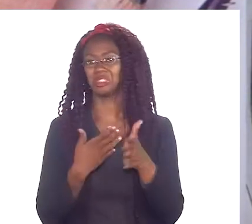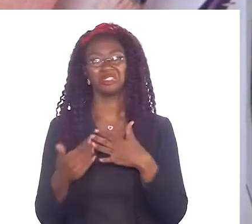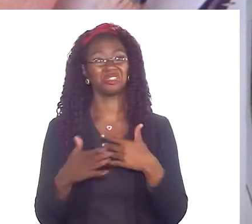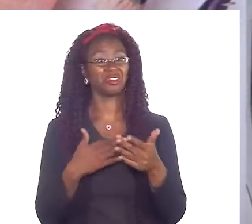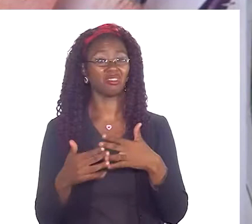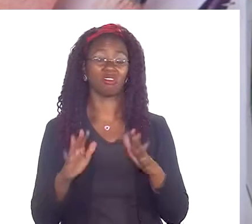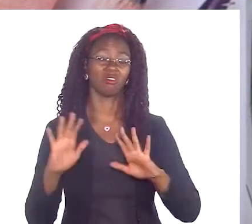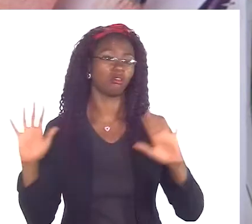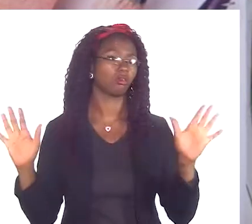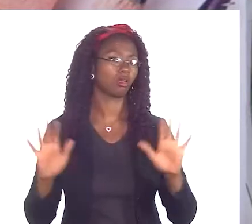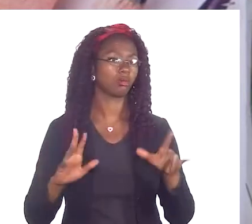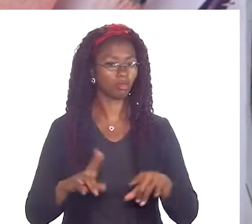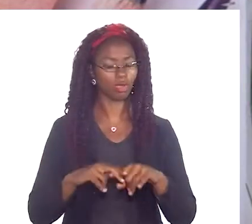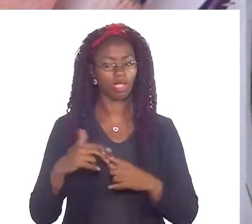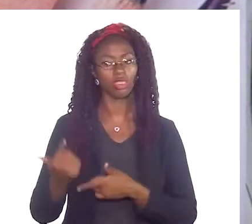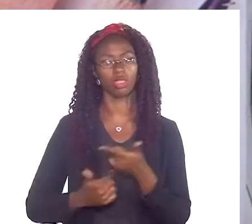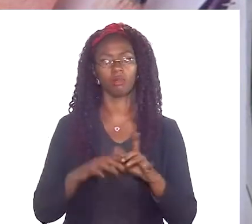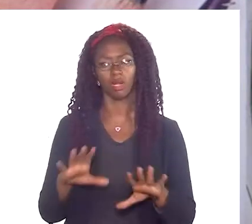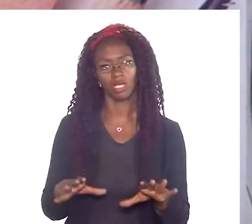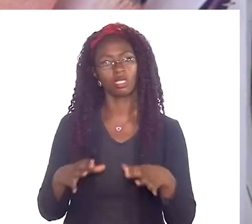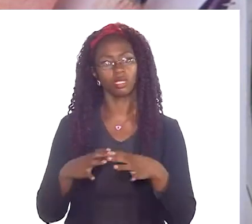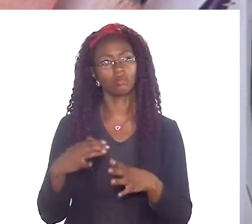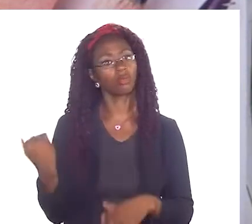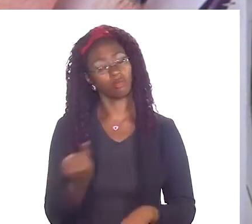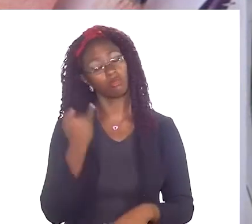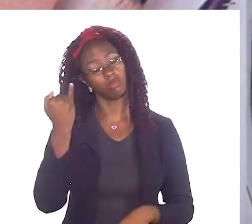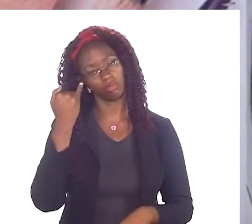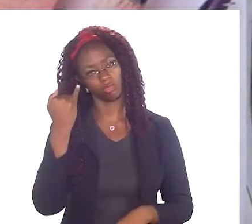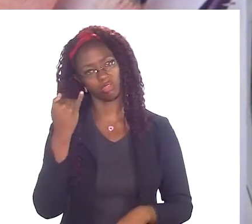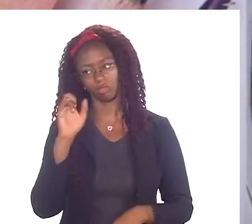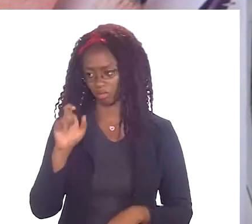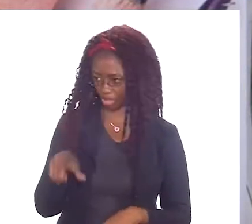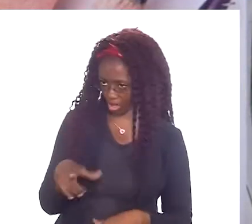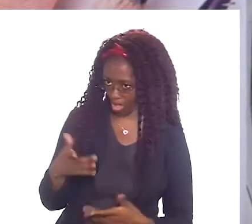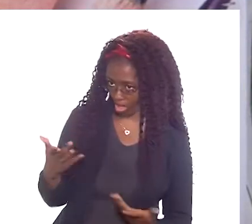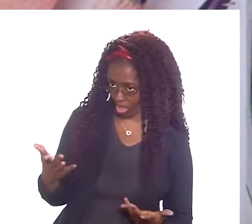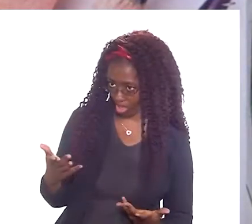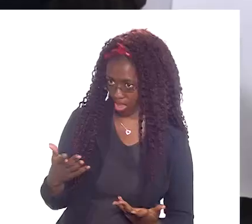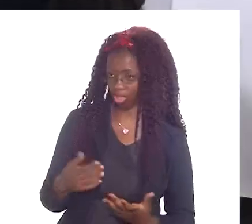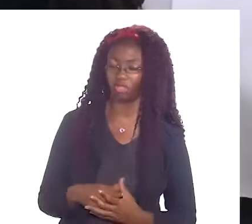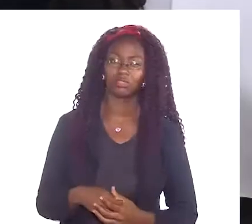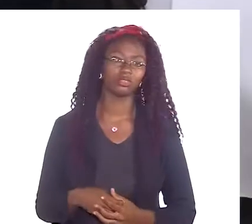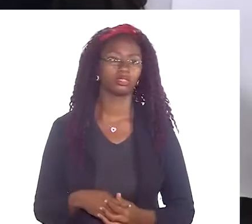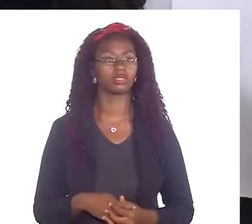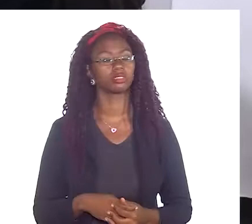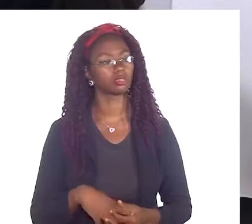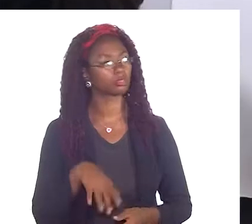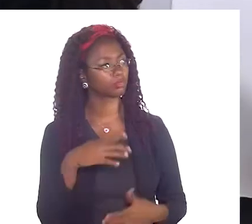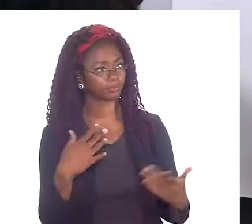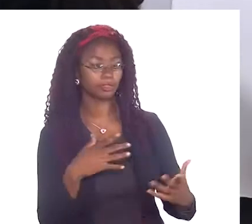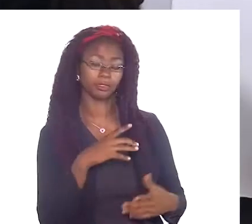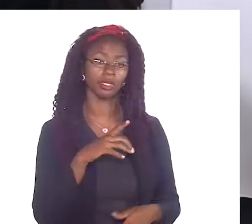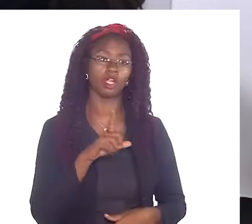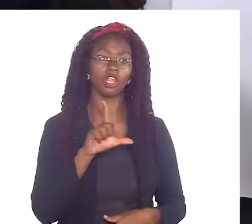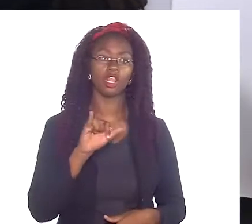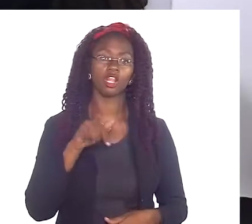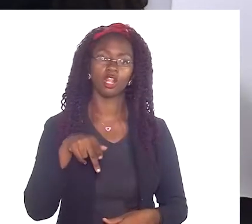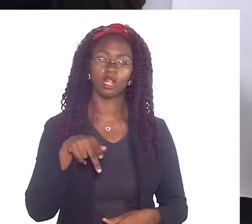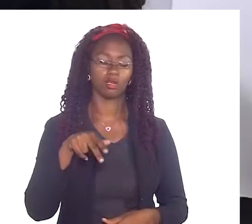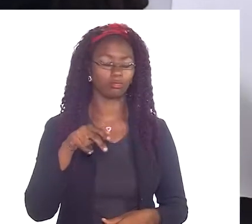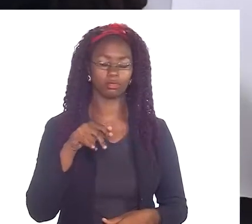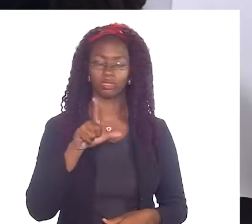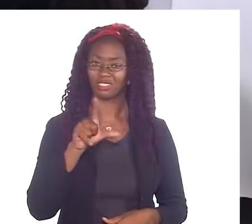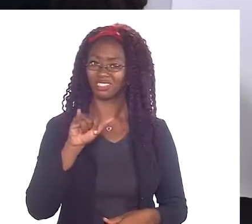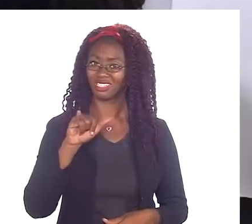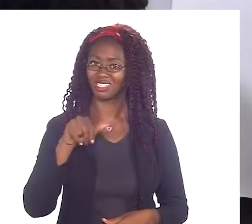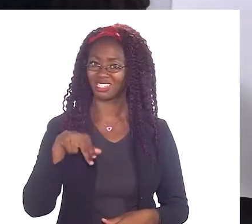qualquer trabalhador, porque trabalhar em equipe é necessário. É isso? Quer dizer, então, no LinkedIn, quando você vê uma pessoa,